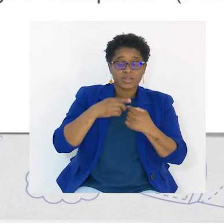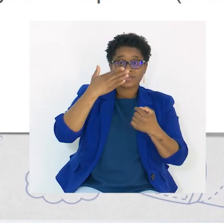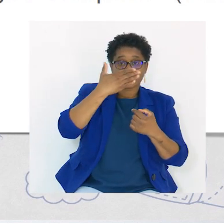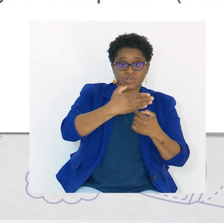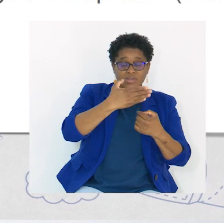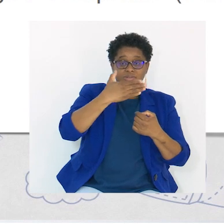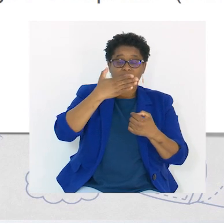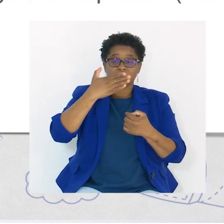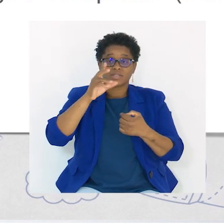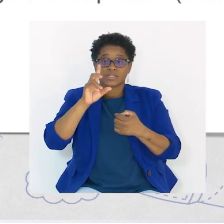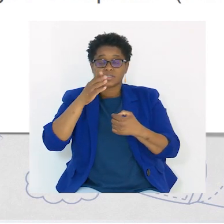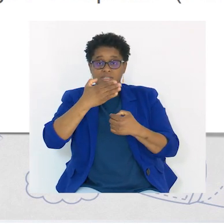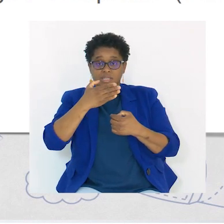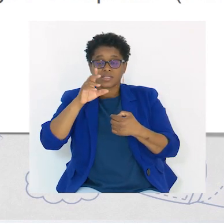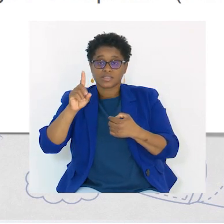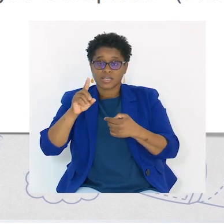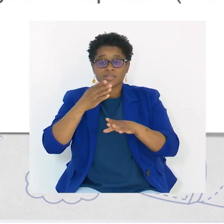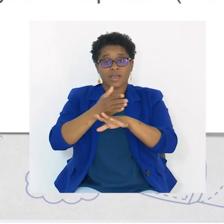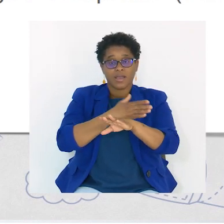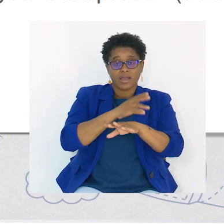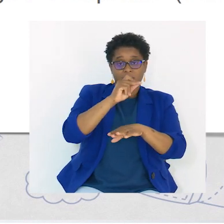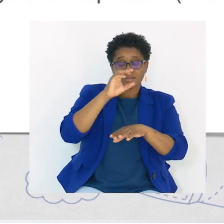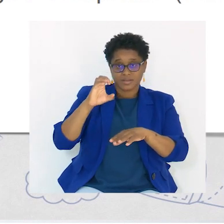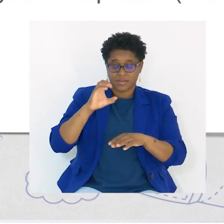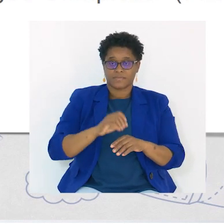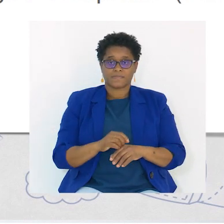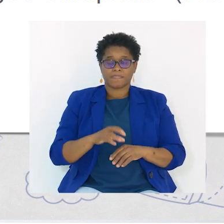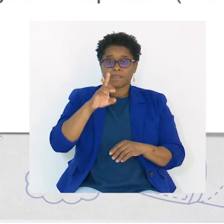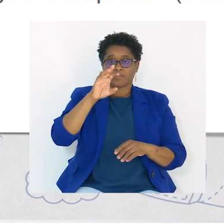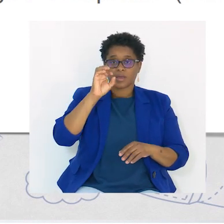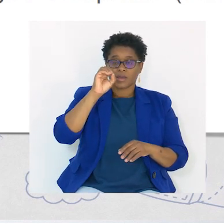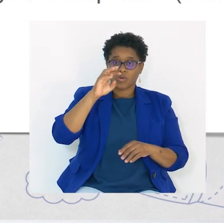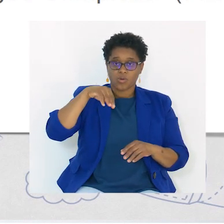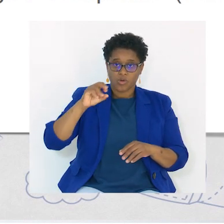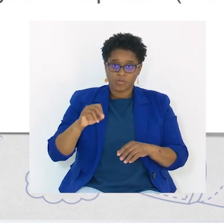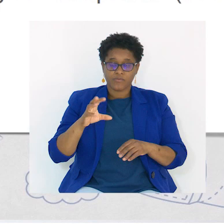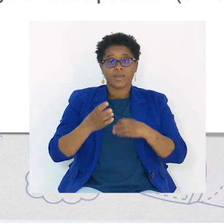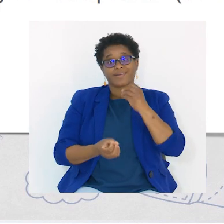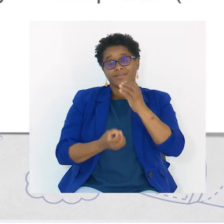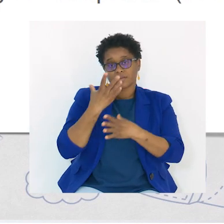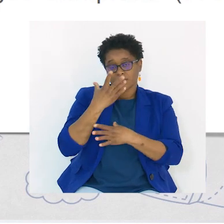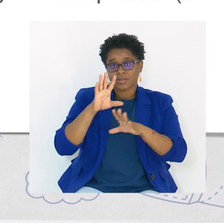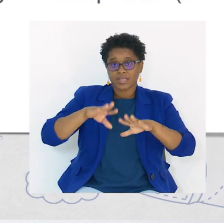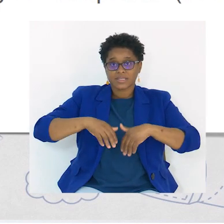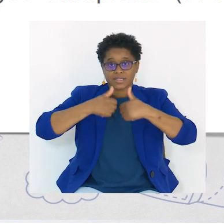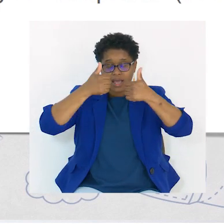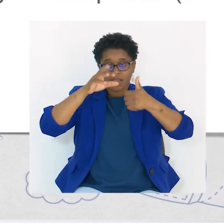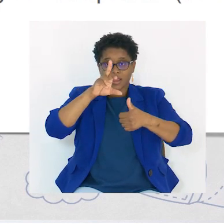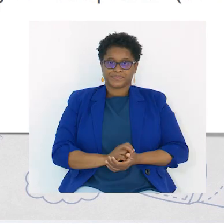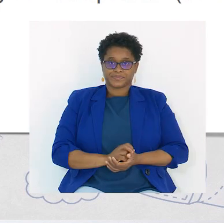776 a.C. E para Roma foi a fundação da cidade romana.